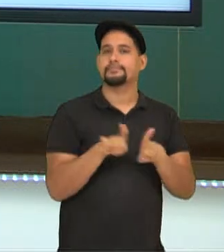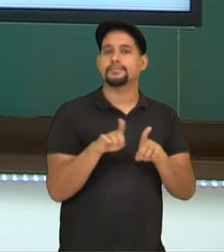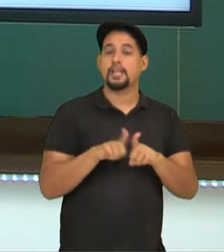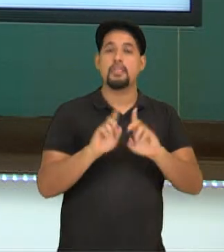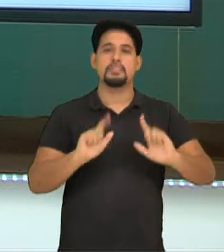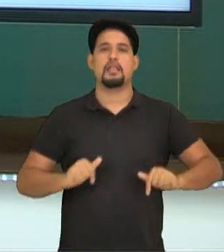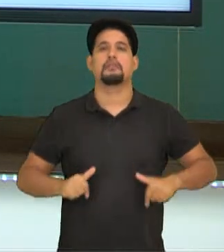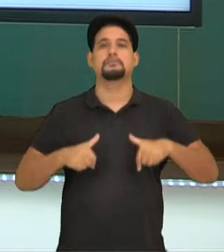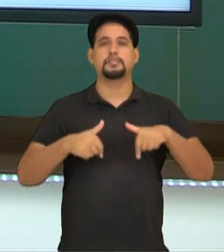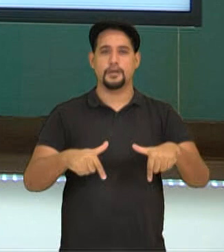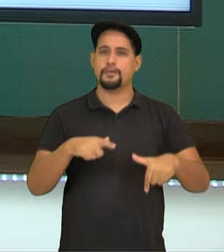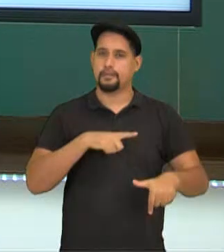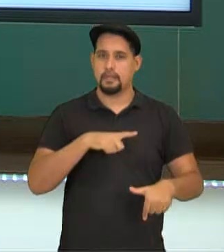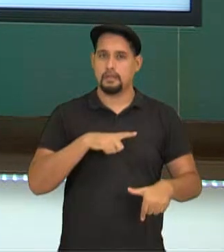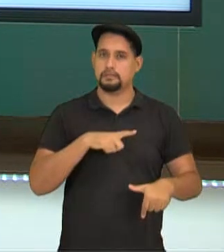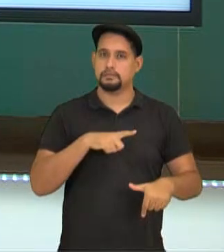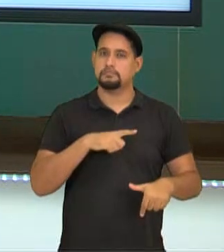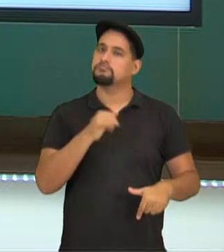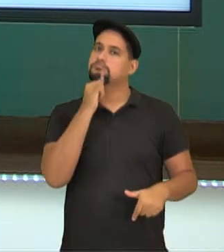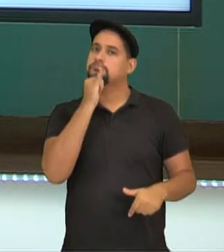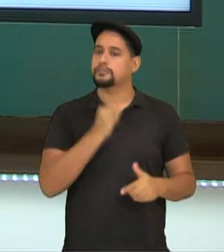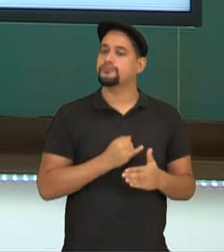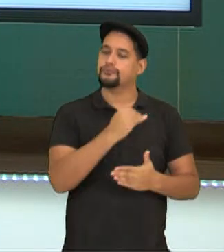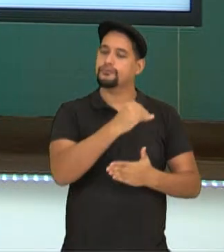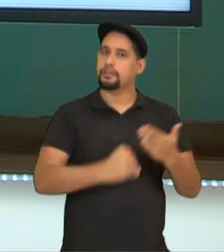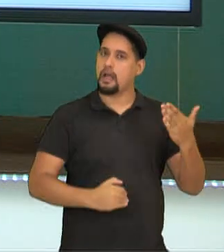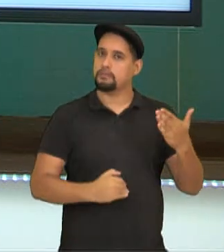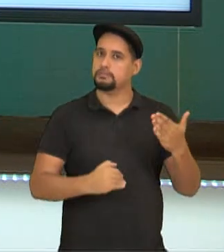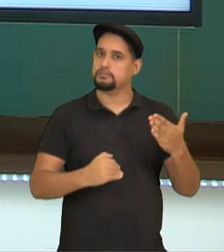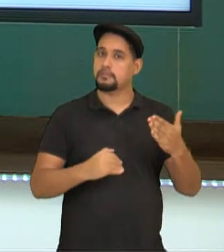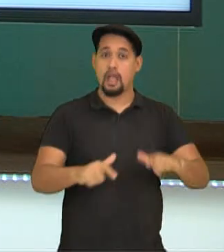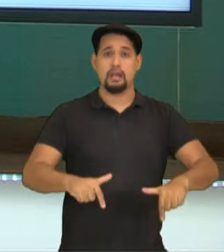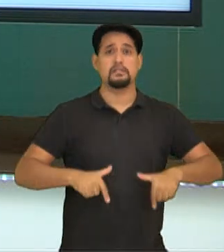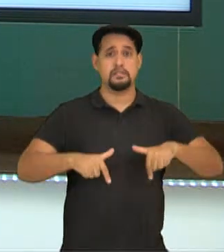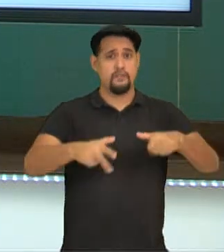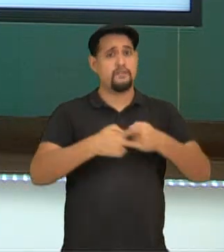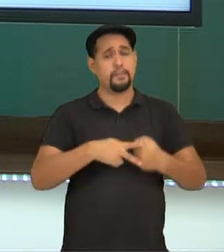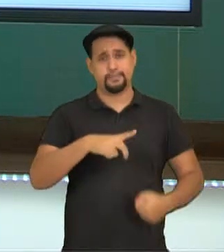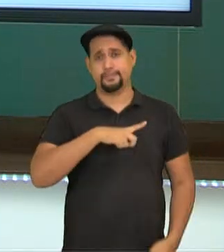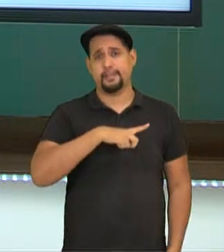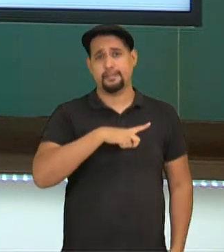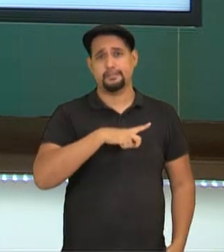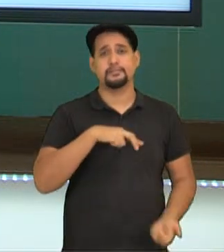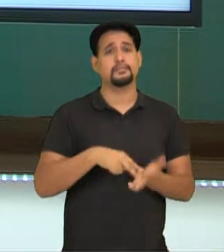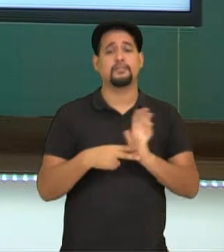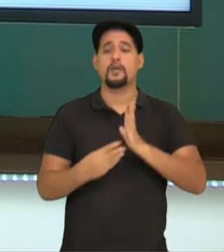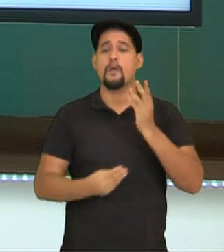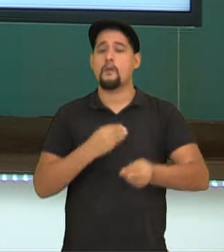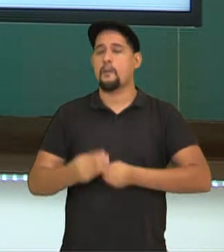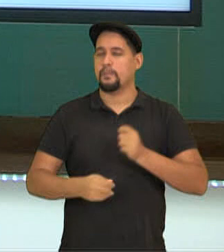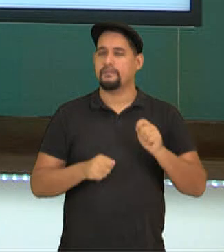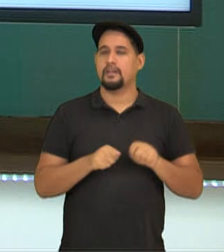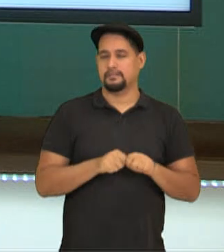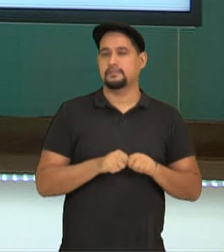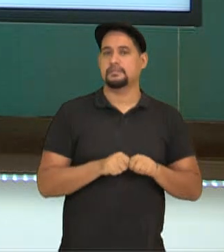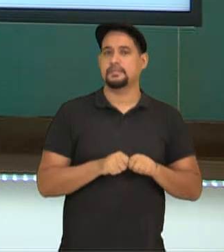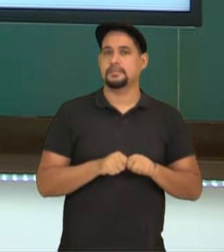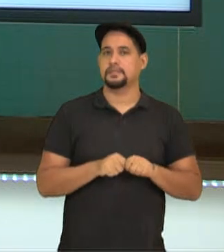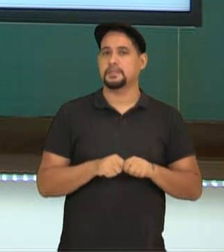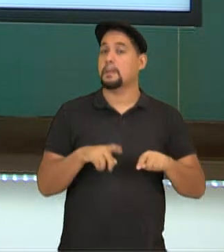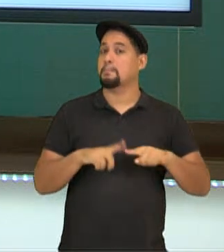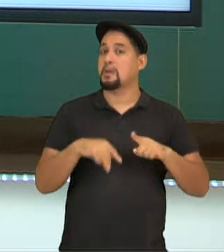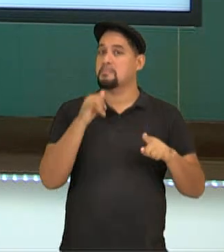das ações. Viram que se eu tirar, a ação verbal está ali. O ato em si está ali. Mas